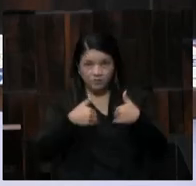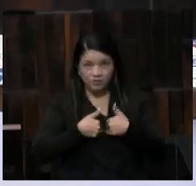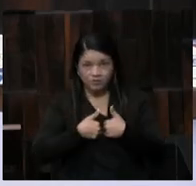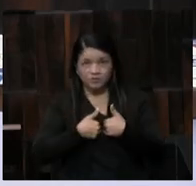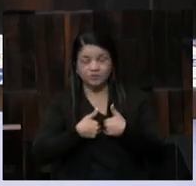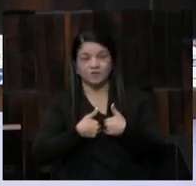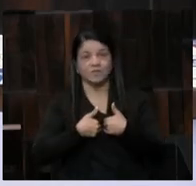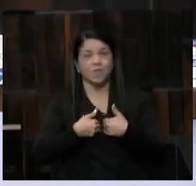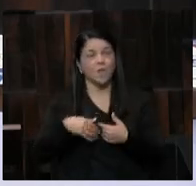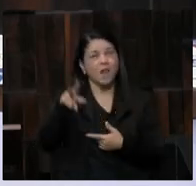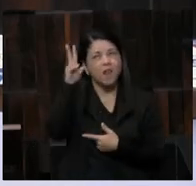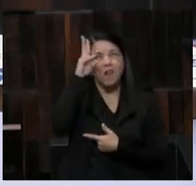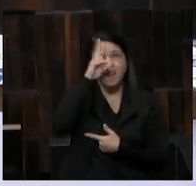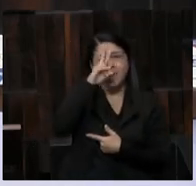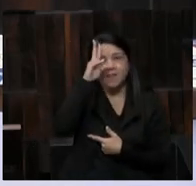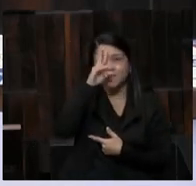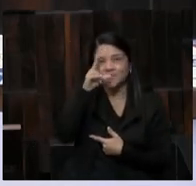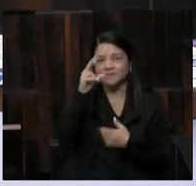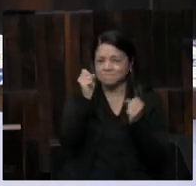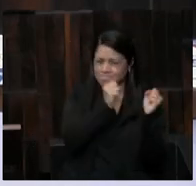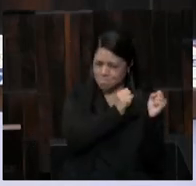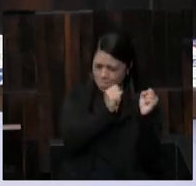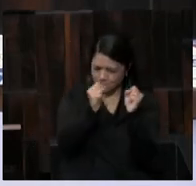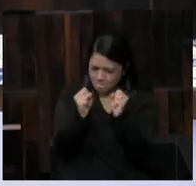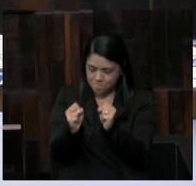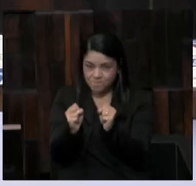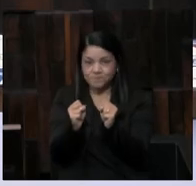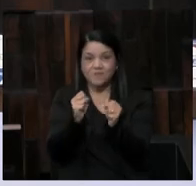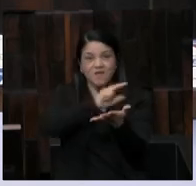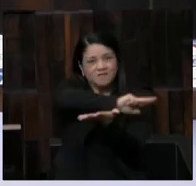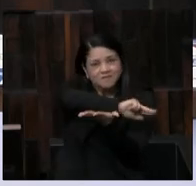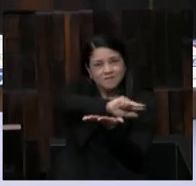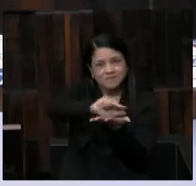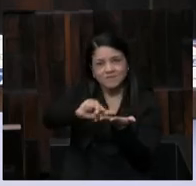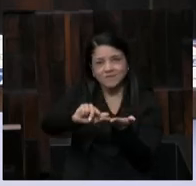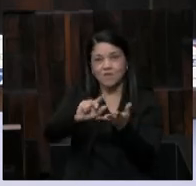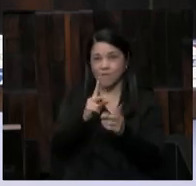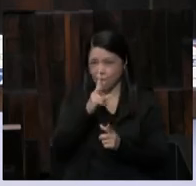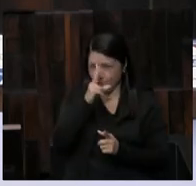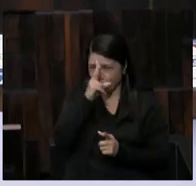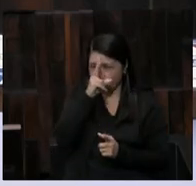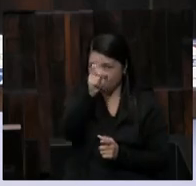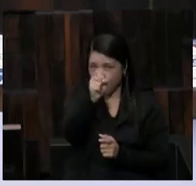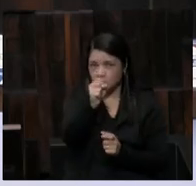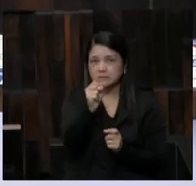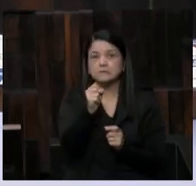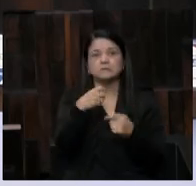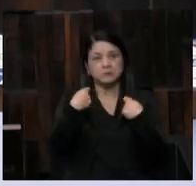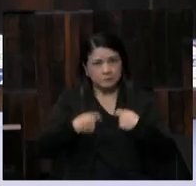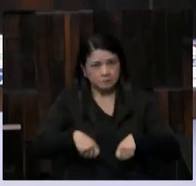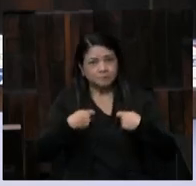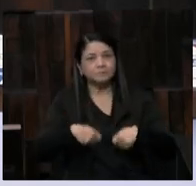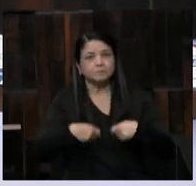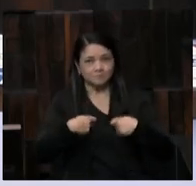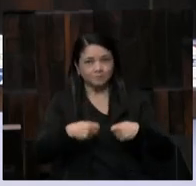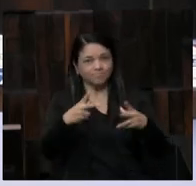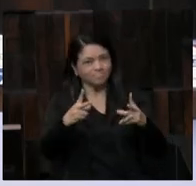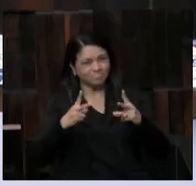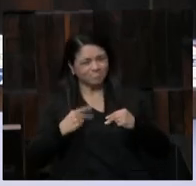uma lembrança poderosa de que a diversidade é uma força e que todos merecem